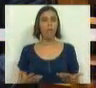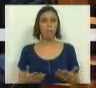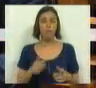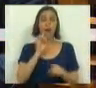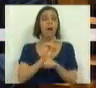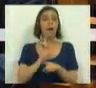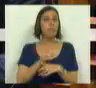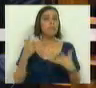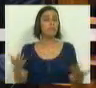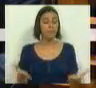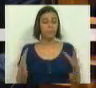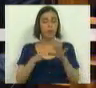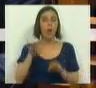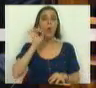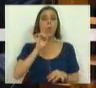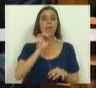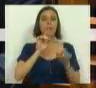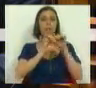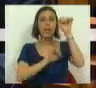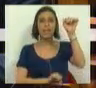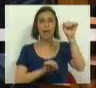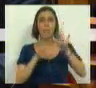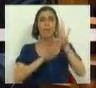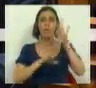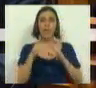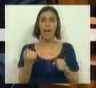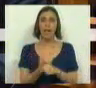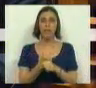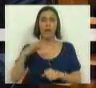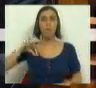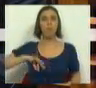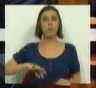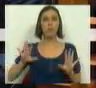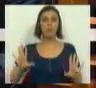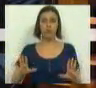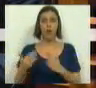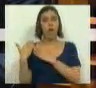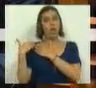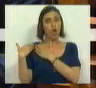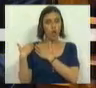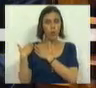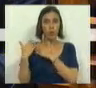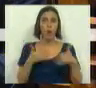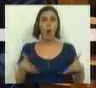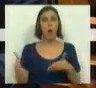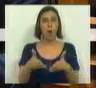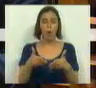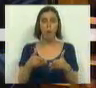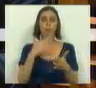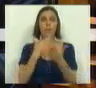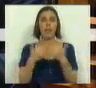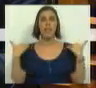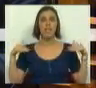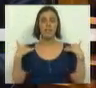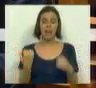as quais, sobre a qualificação necessária para o exercício da atividade profissional do responsável pela orientação e condução do